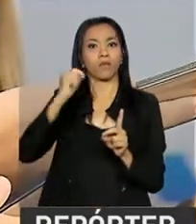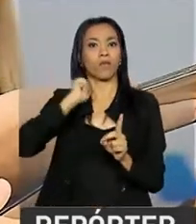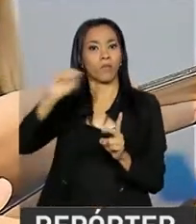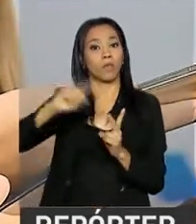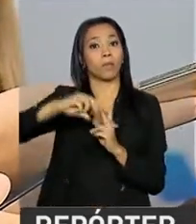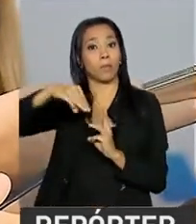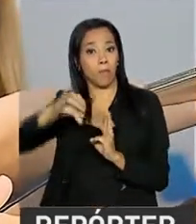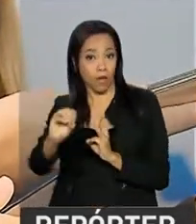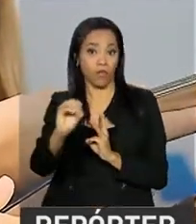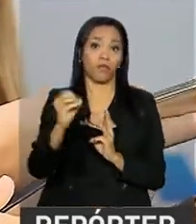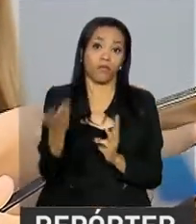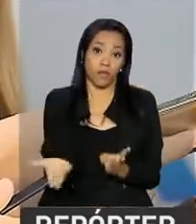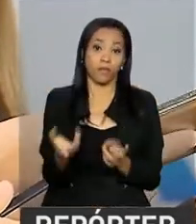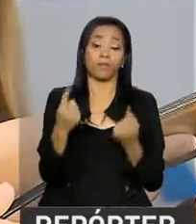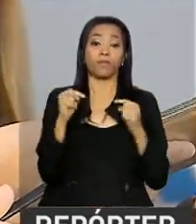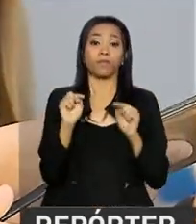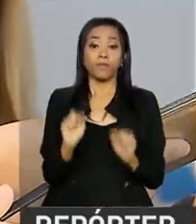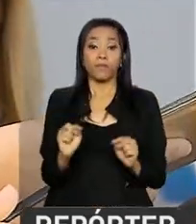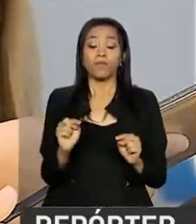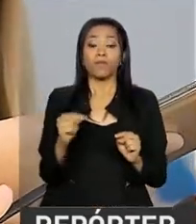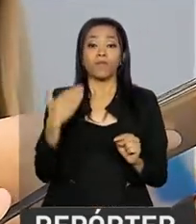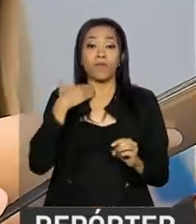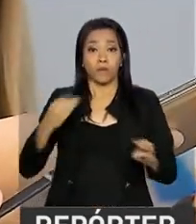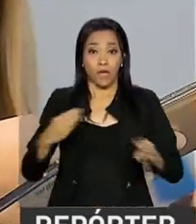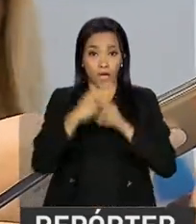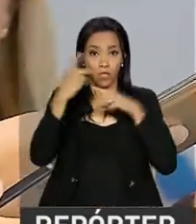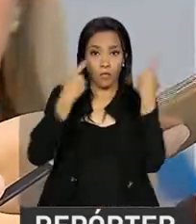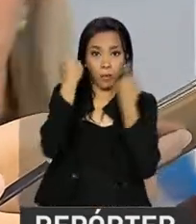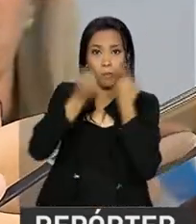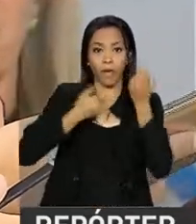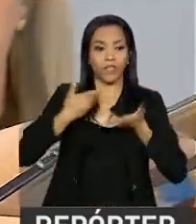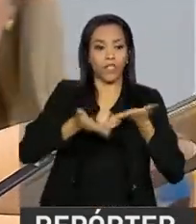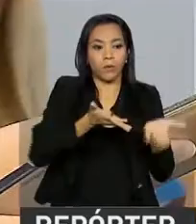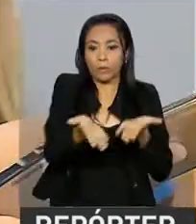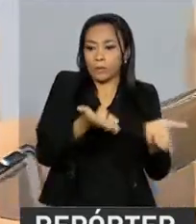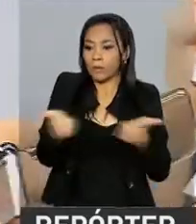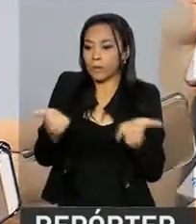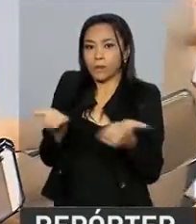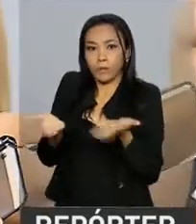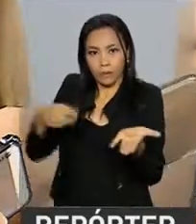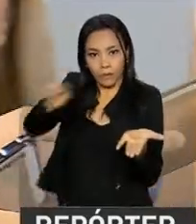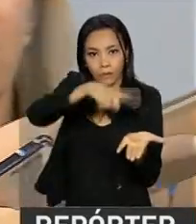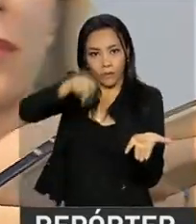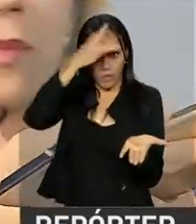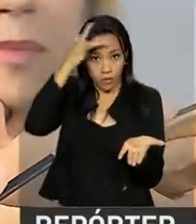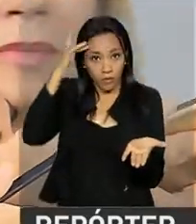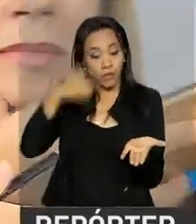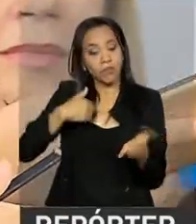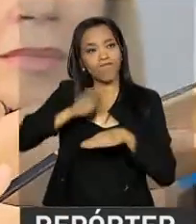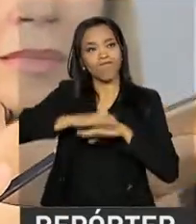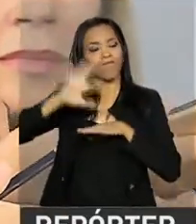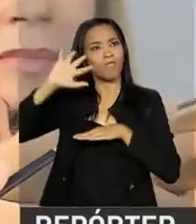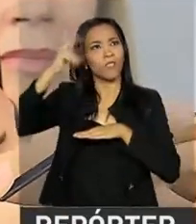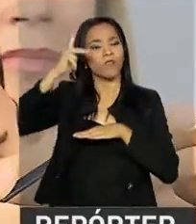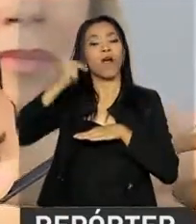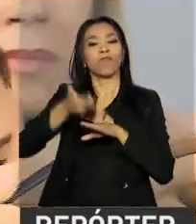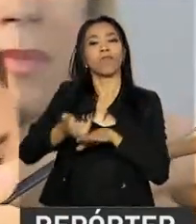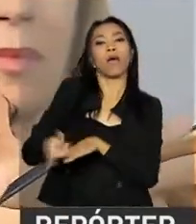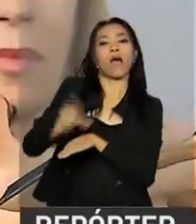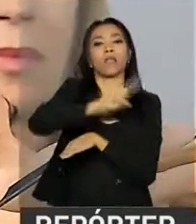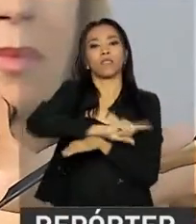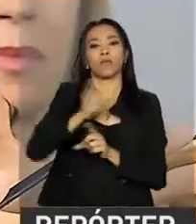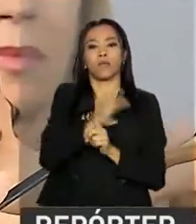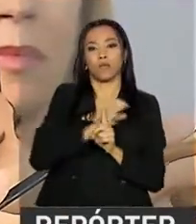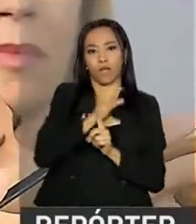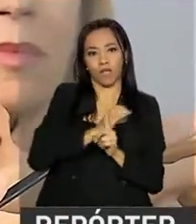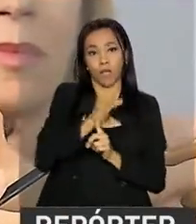e maio então a caixa com uma preocupação de atender cada vez melhor o trabalhador decidiu antecipar o calendário para